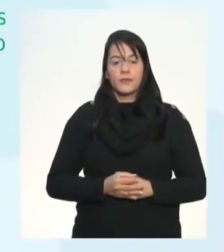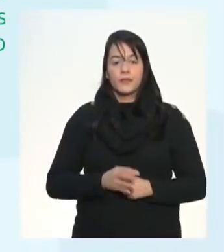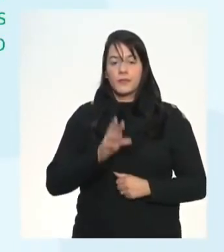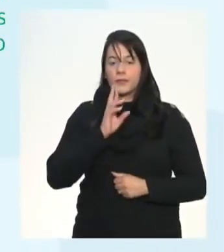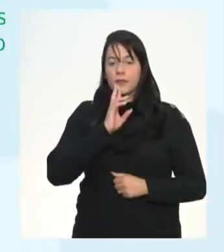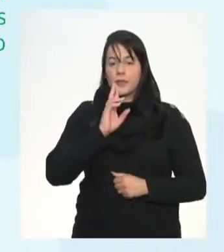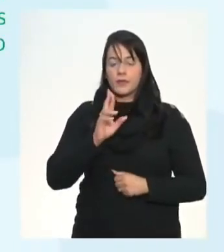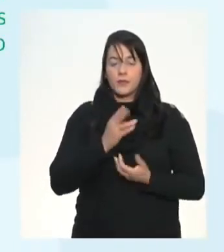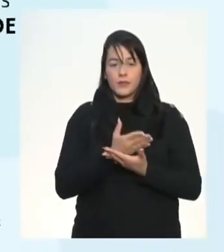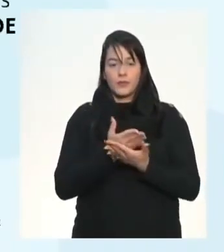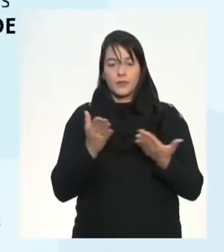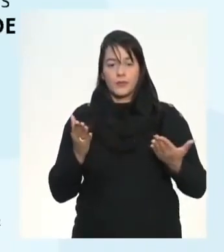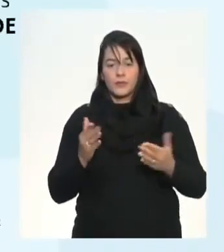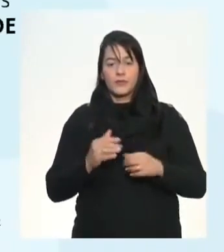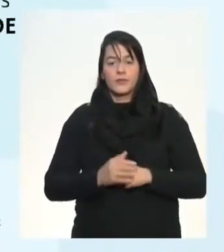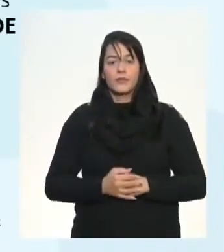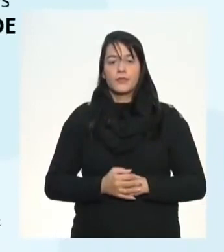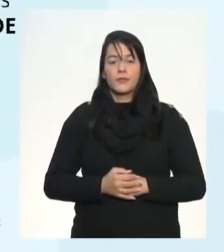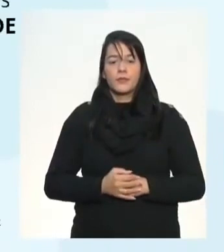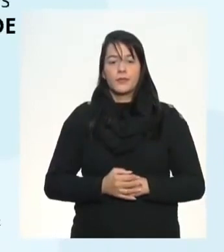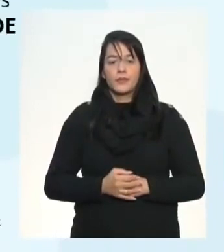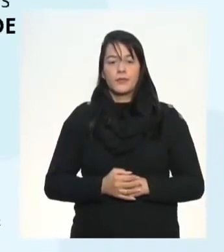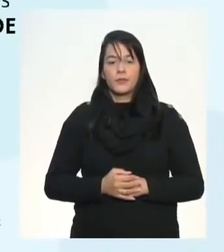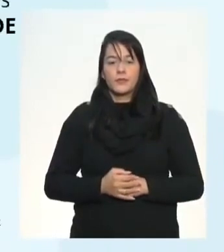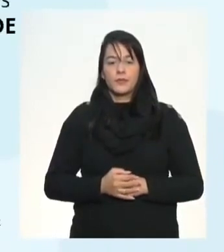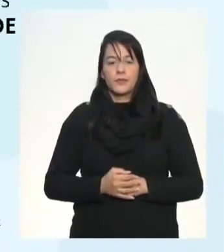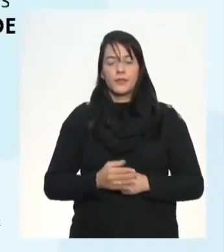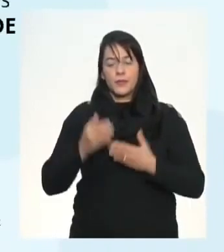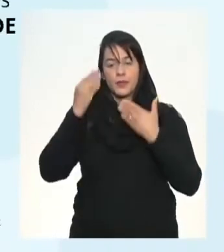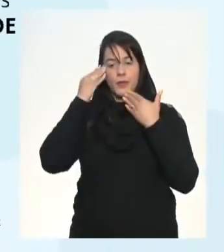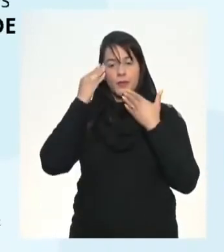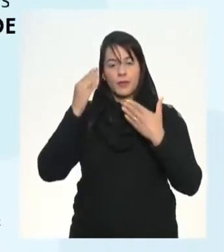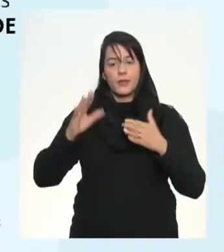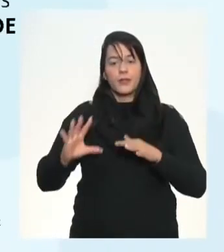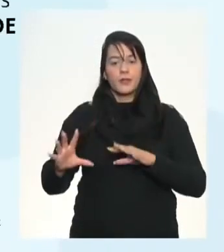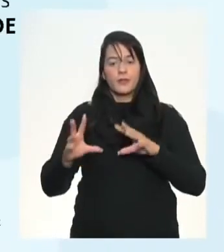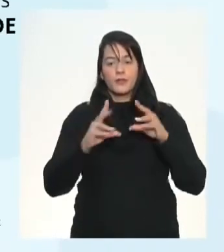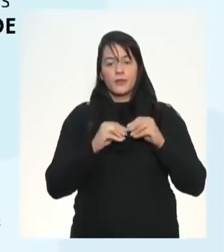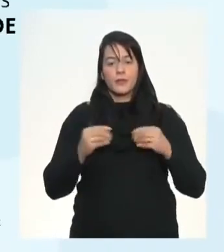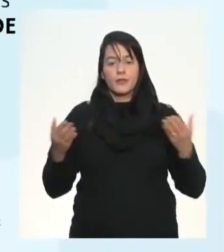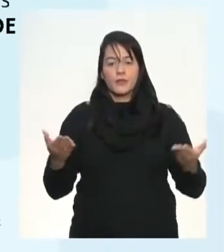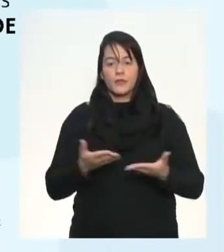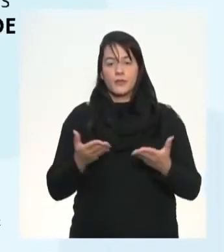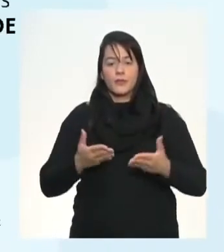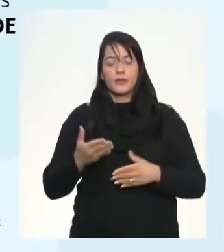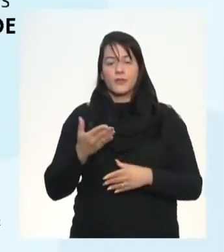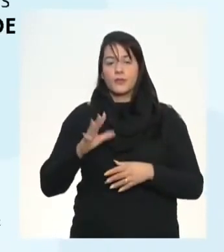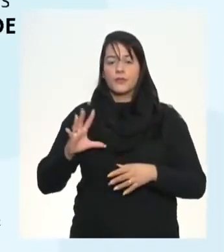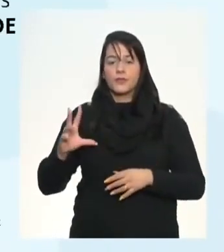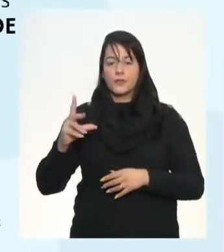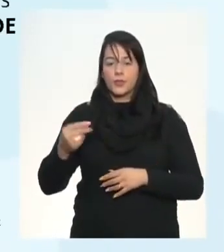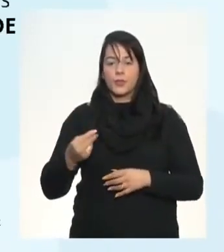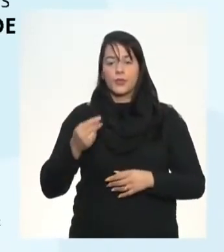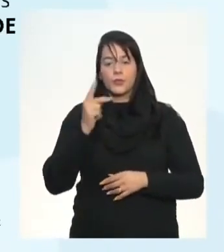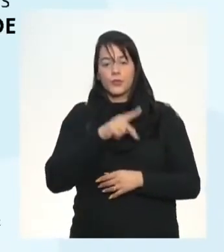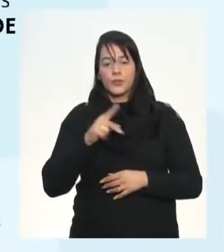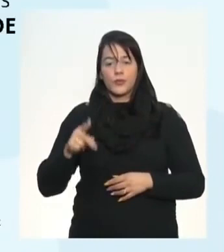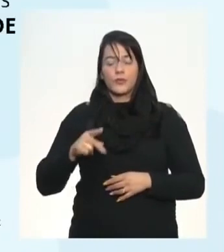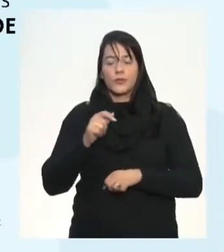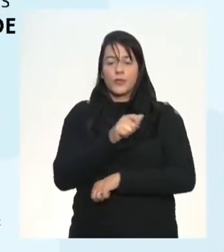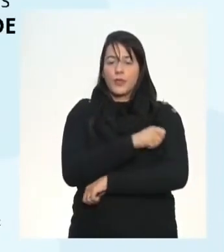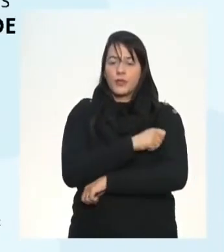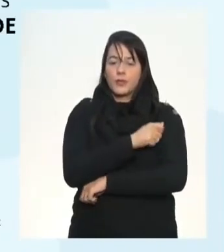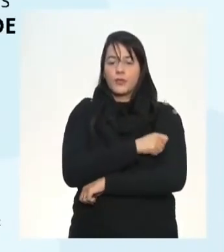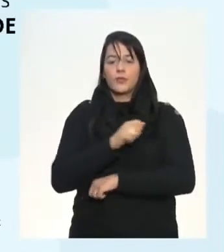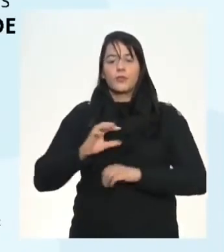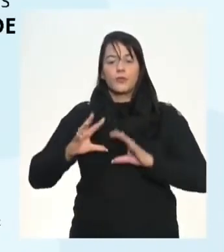resposta para vocês. E muito obrigada a todos mais uma vez, produção, professores,